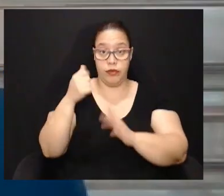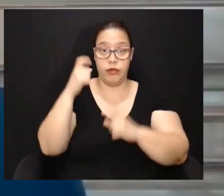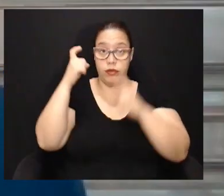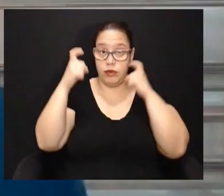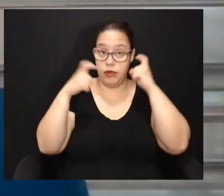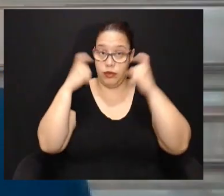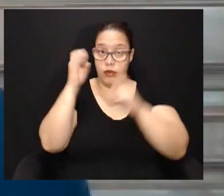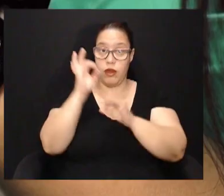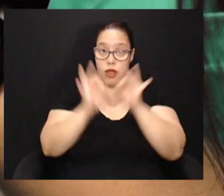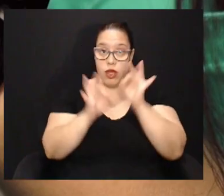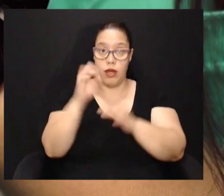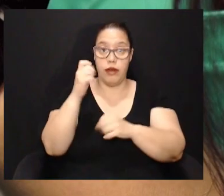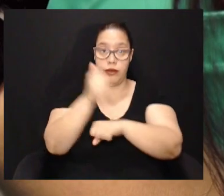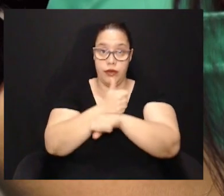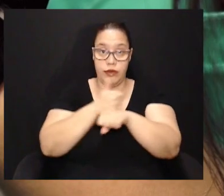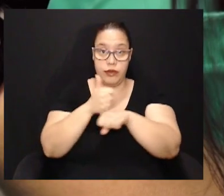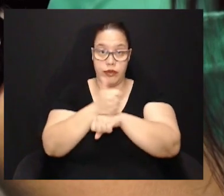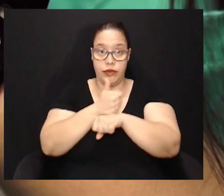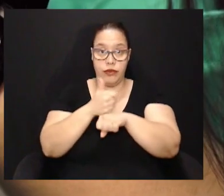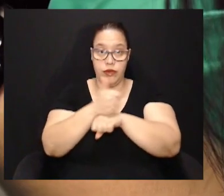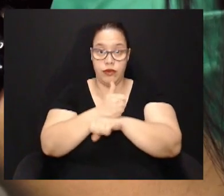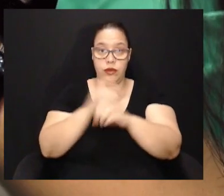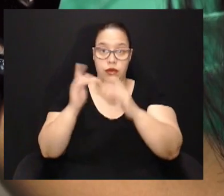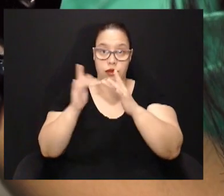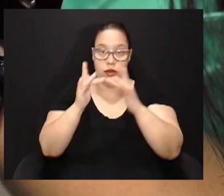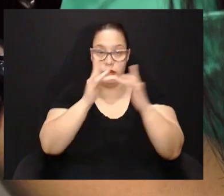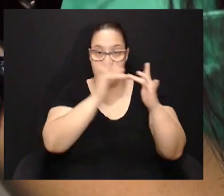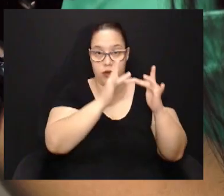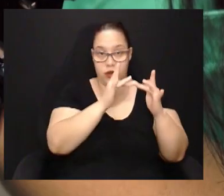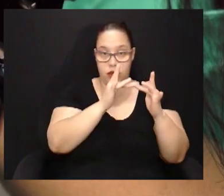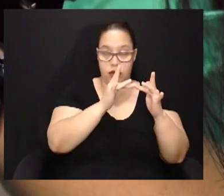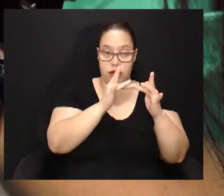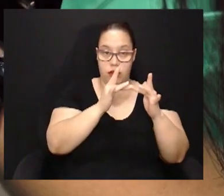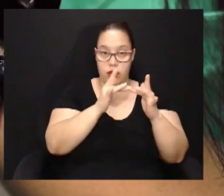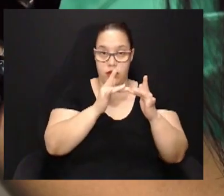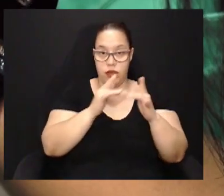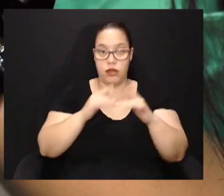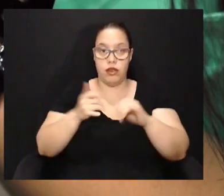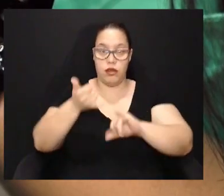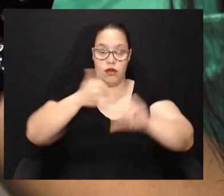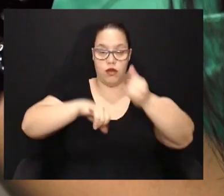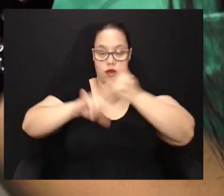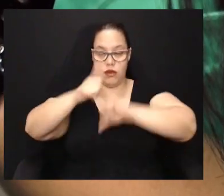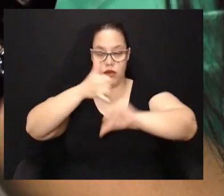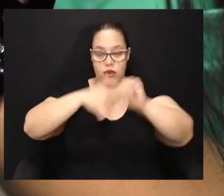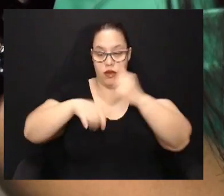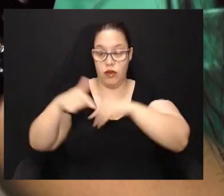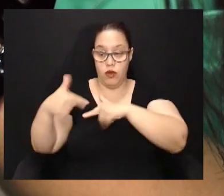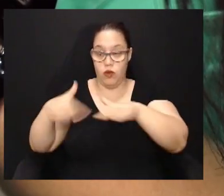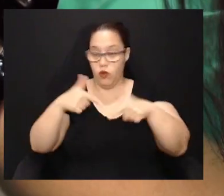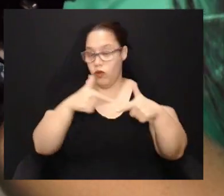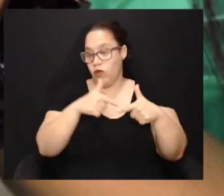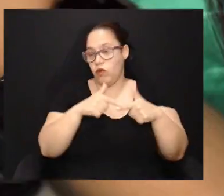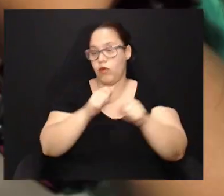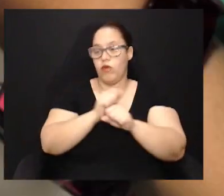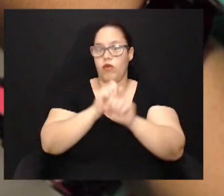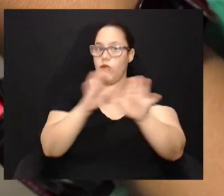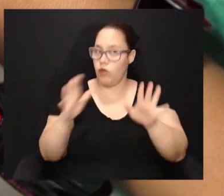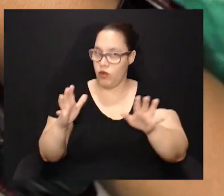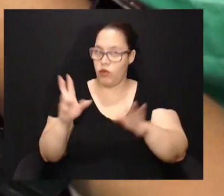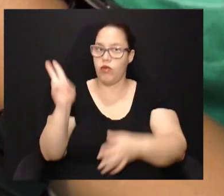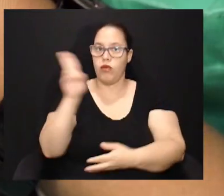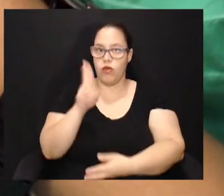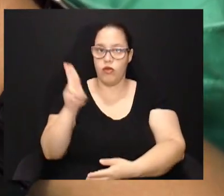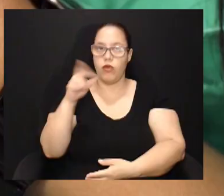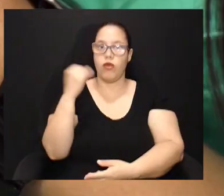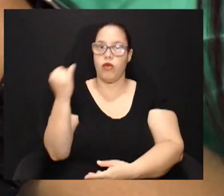uma das principais preocupações é justamente com os profissionais que estão em contato com a substância ao longo da sua jornada de trabalho. Claro